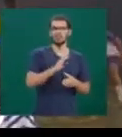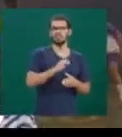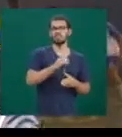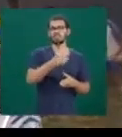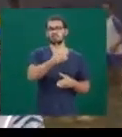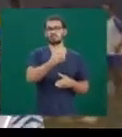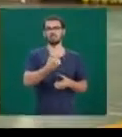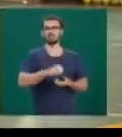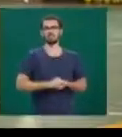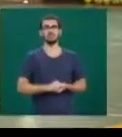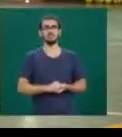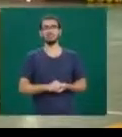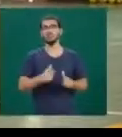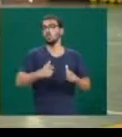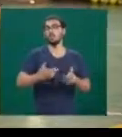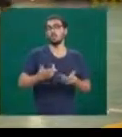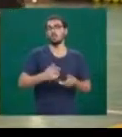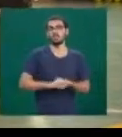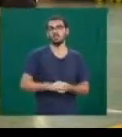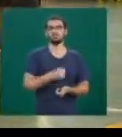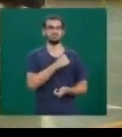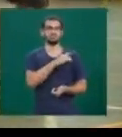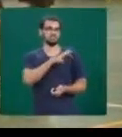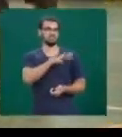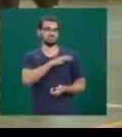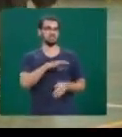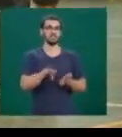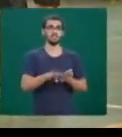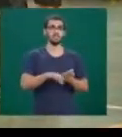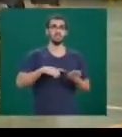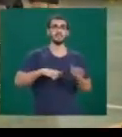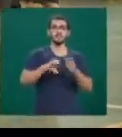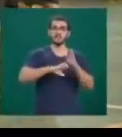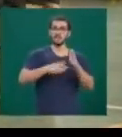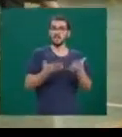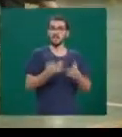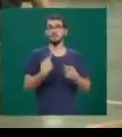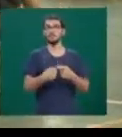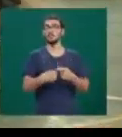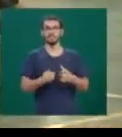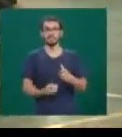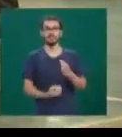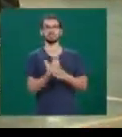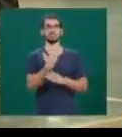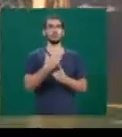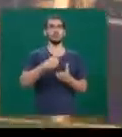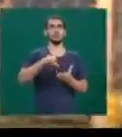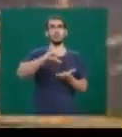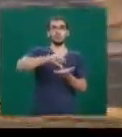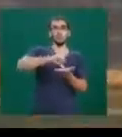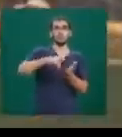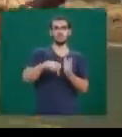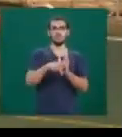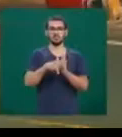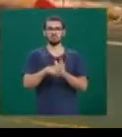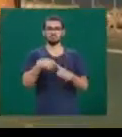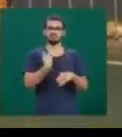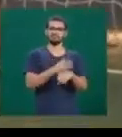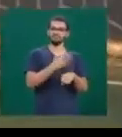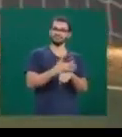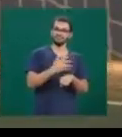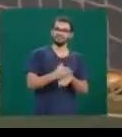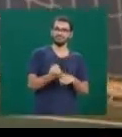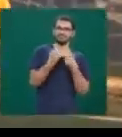do Corinthians e se tornou empresário ao criar um centro de treinamento para goleiros em Uberlândia. Dá dicas para